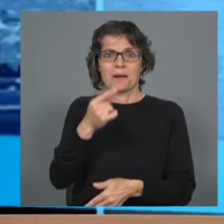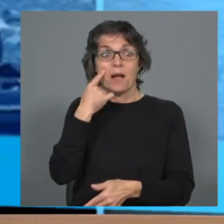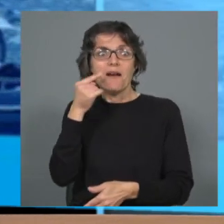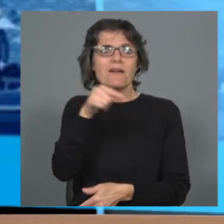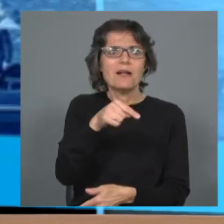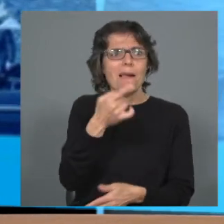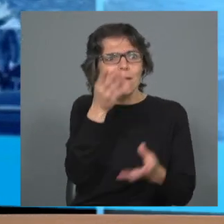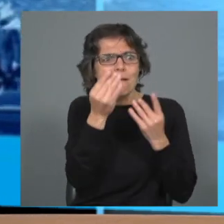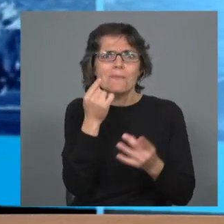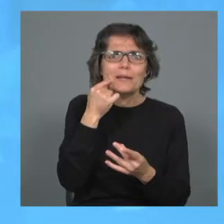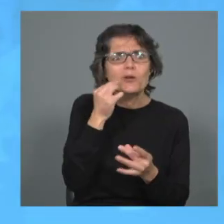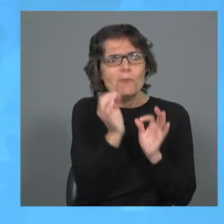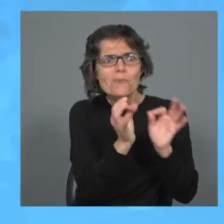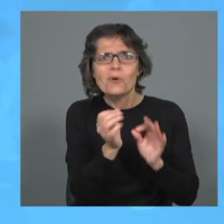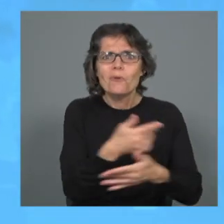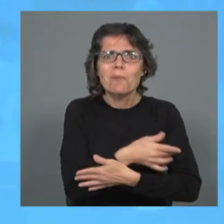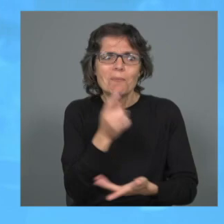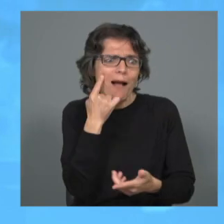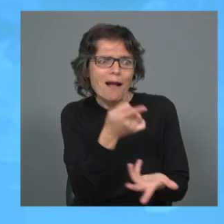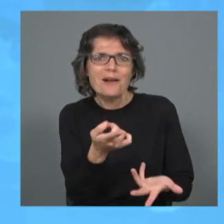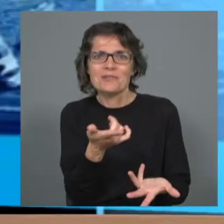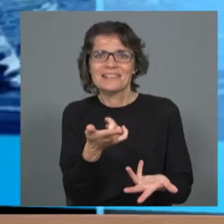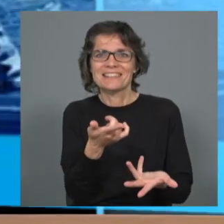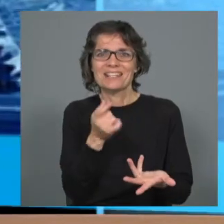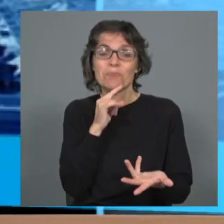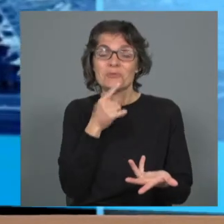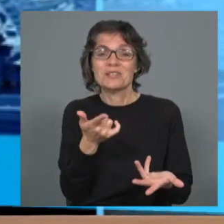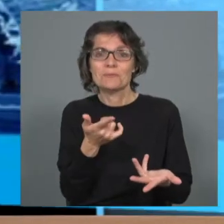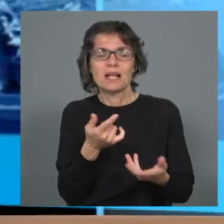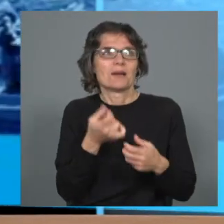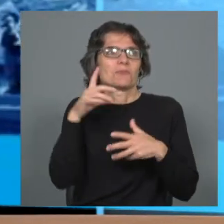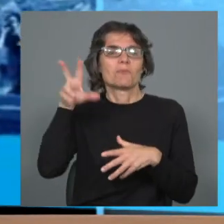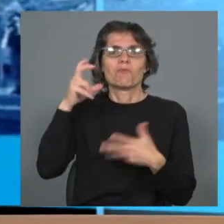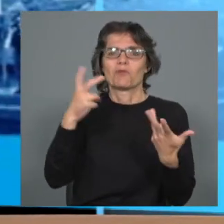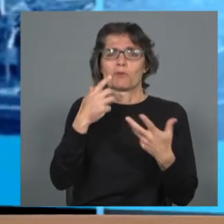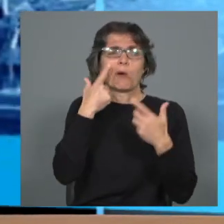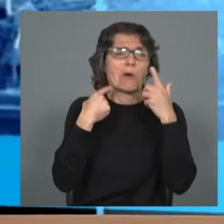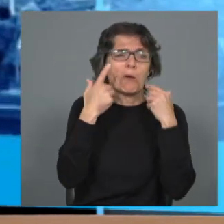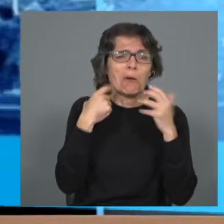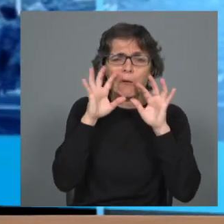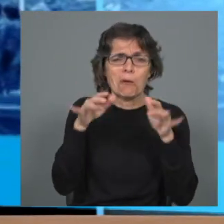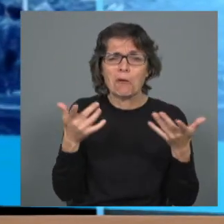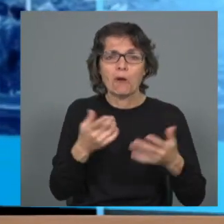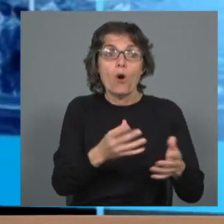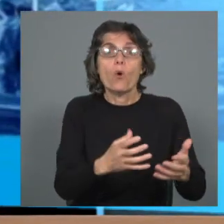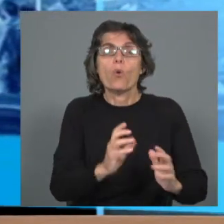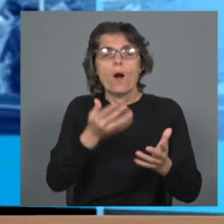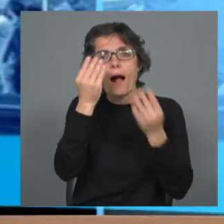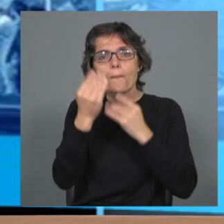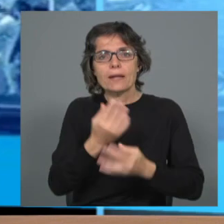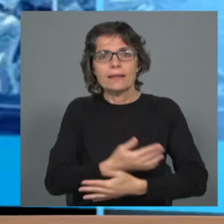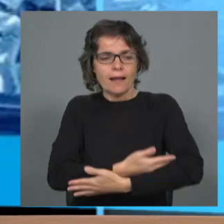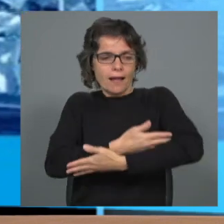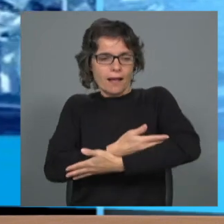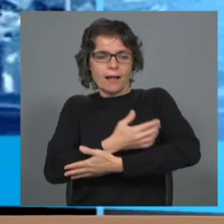é. Ver o que é o bebê, ouvir o choro, saber como é pegar num bebê ao colo, porque na verdade